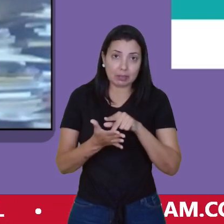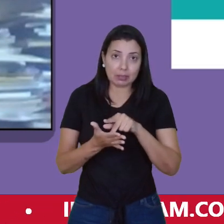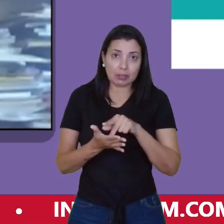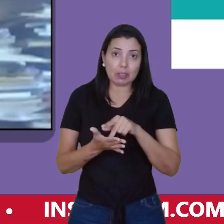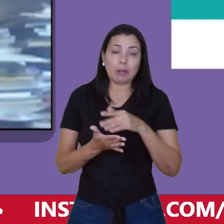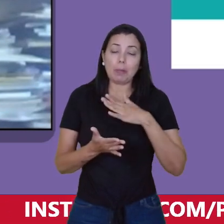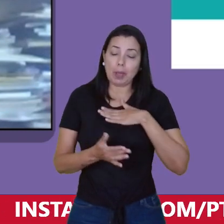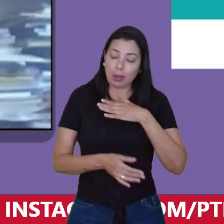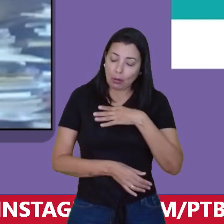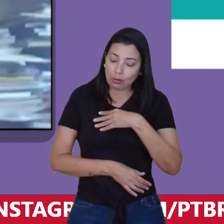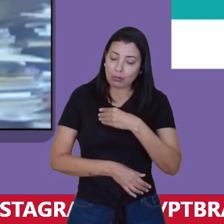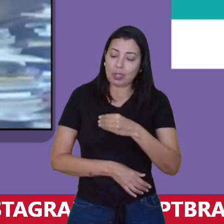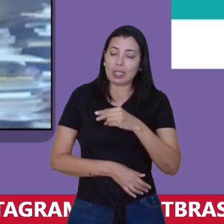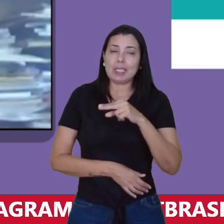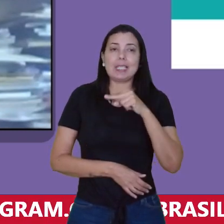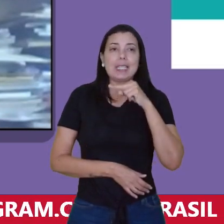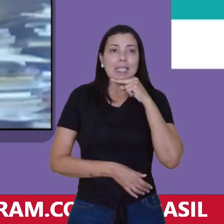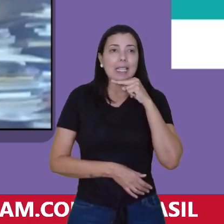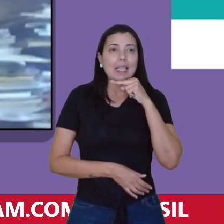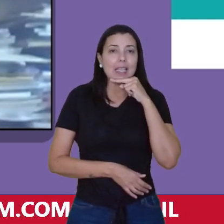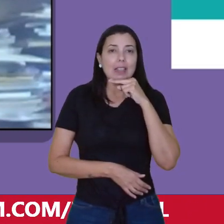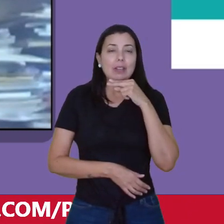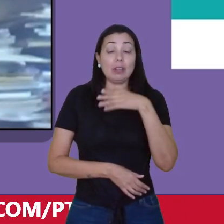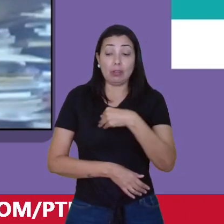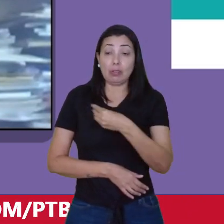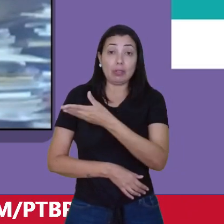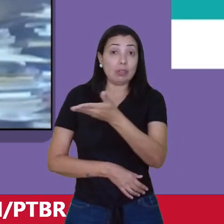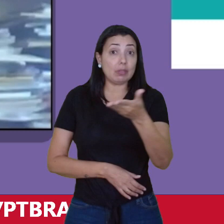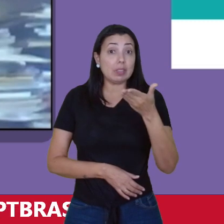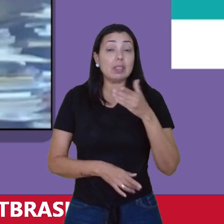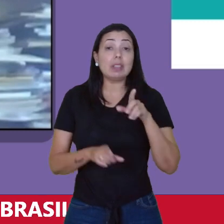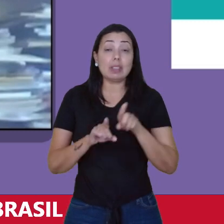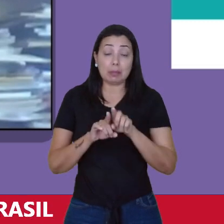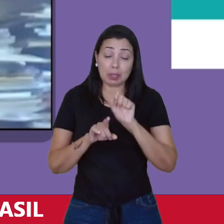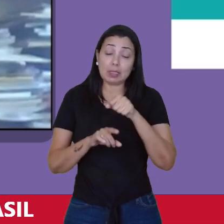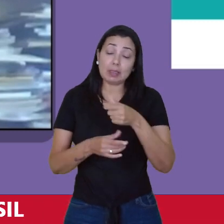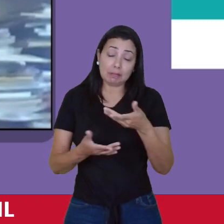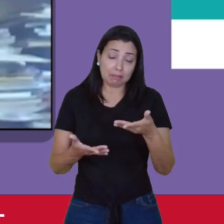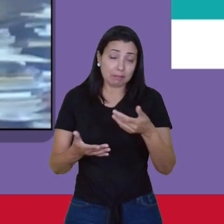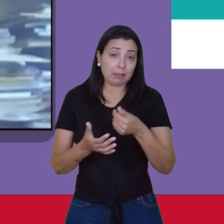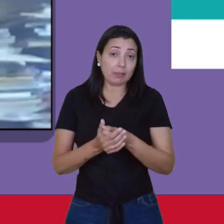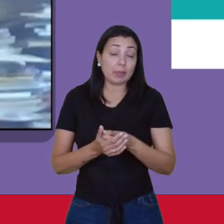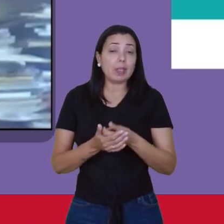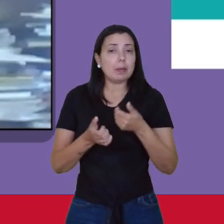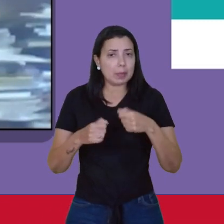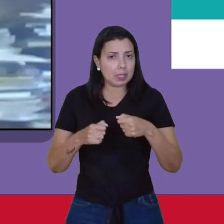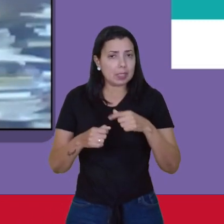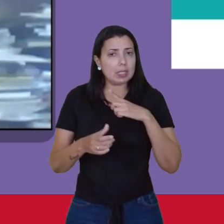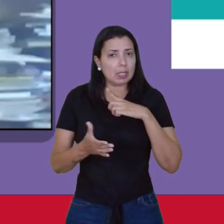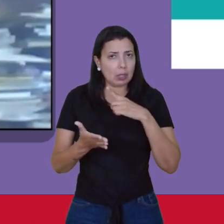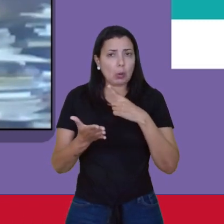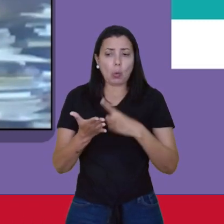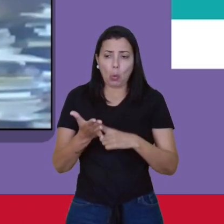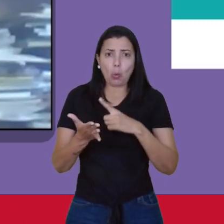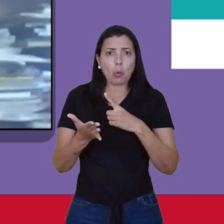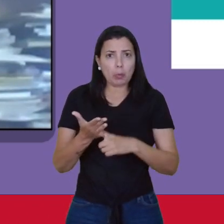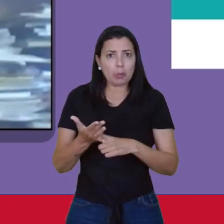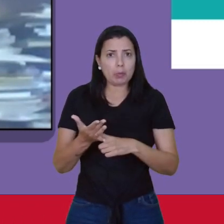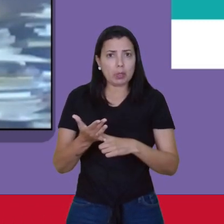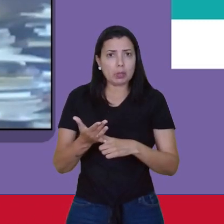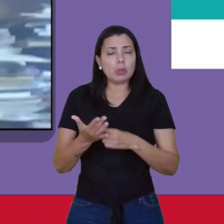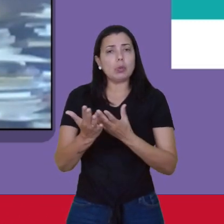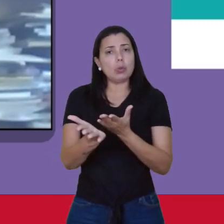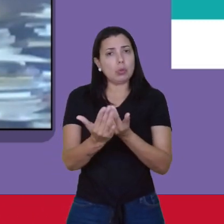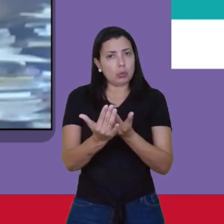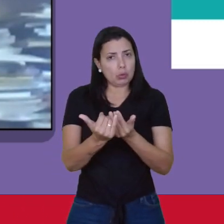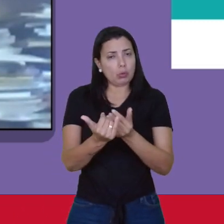os meus filhos, os meus netos, os filhos de vocês, os netos de vocês estarão. E a gente precisa ter um compromisso com a juventude